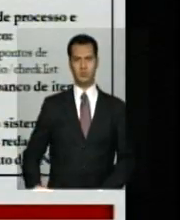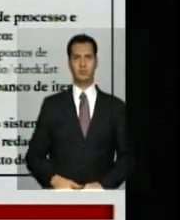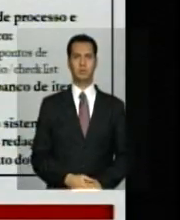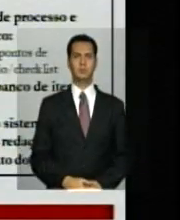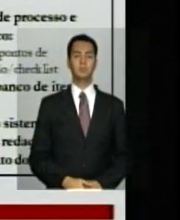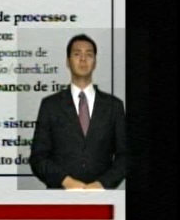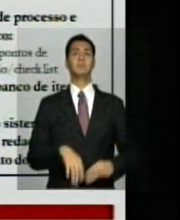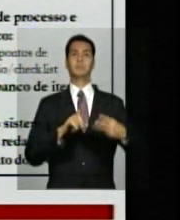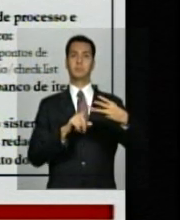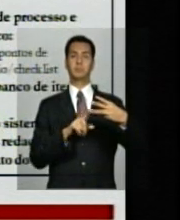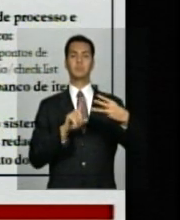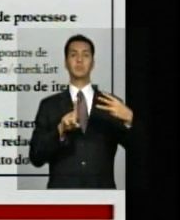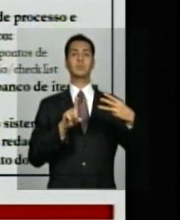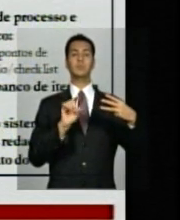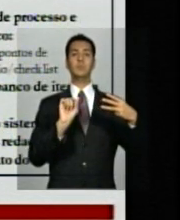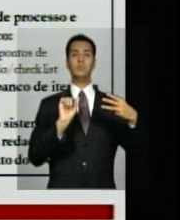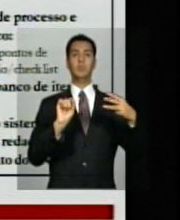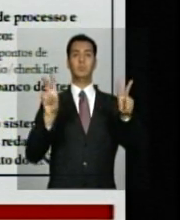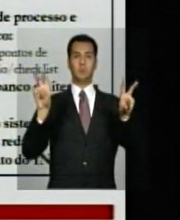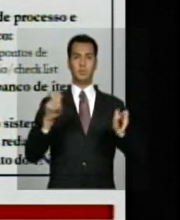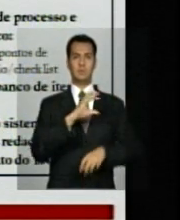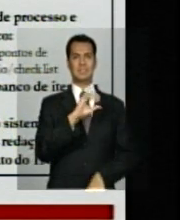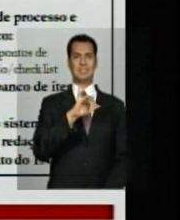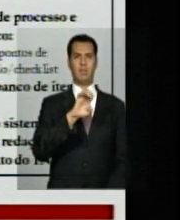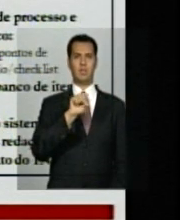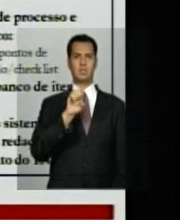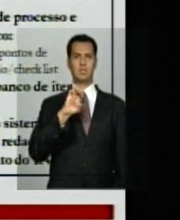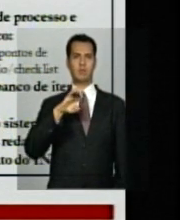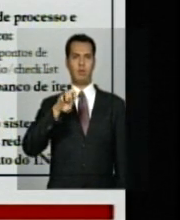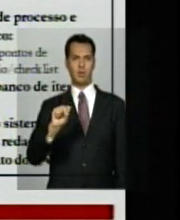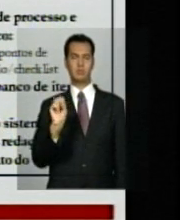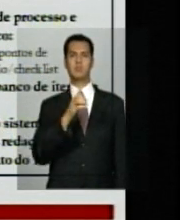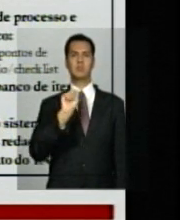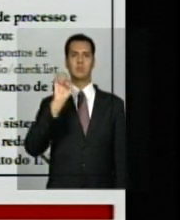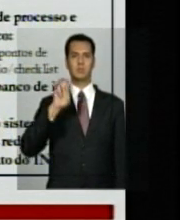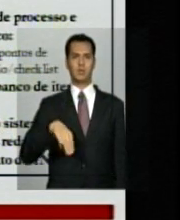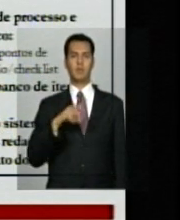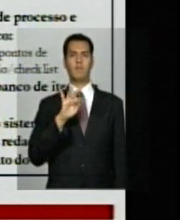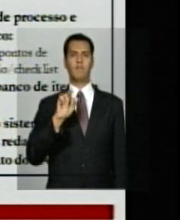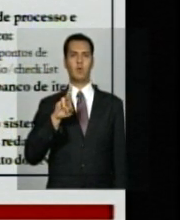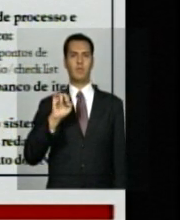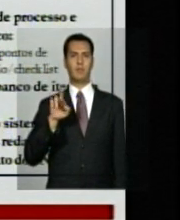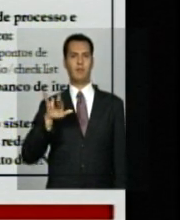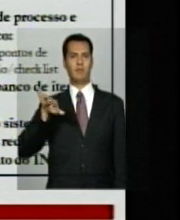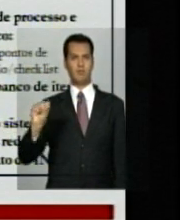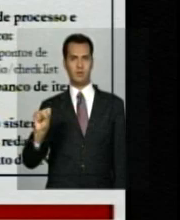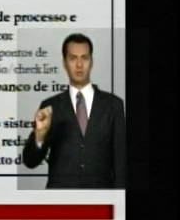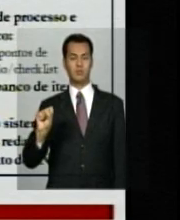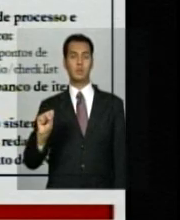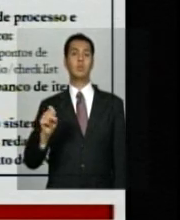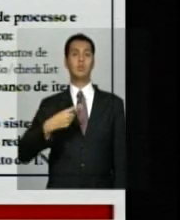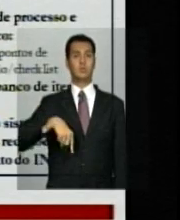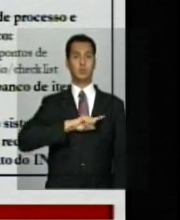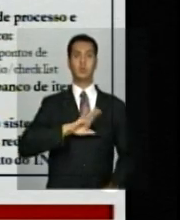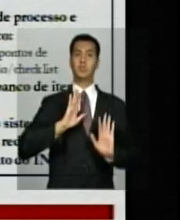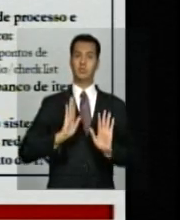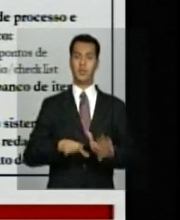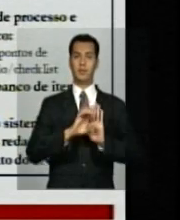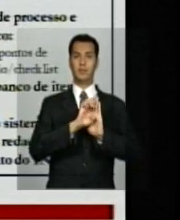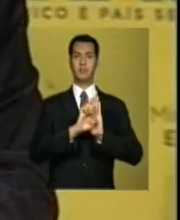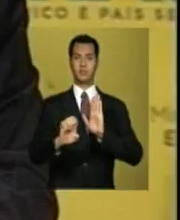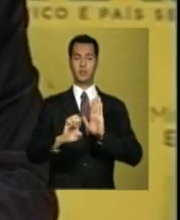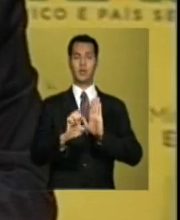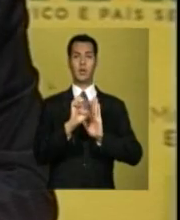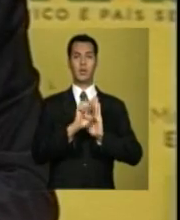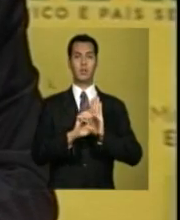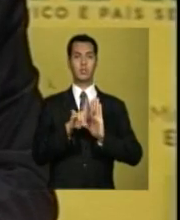Ciência sem Fronteiras nós terminamos um edital agora para mais sete países agora em